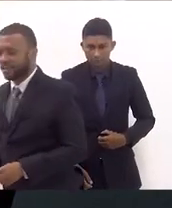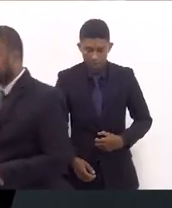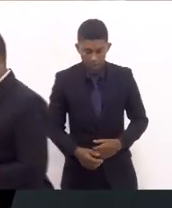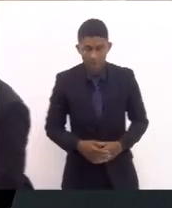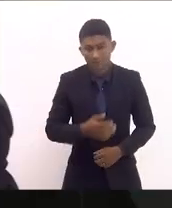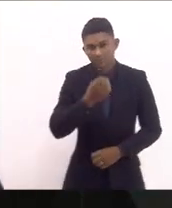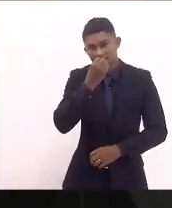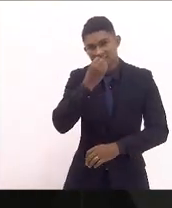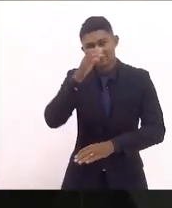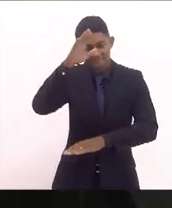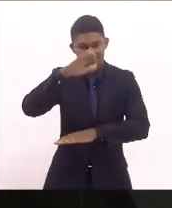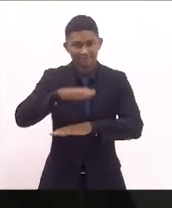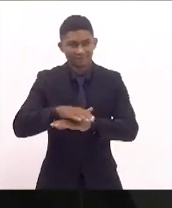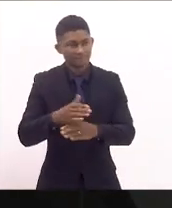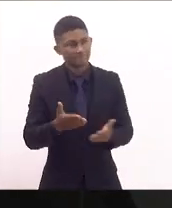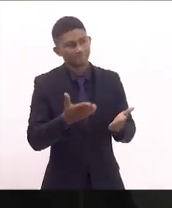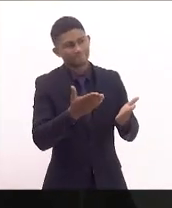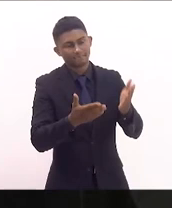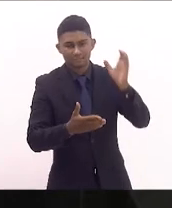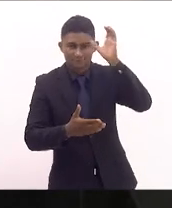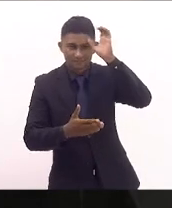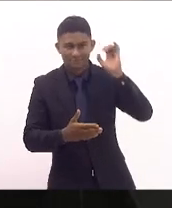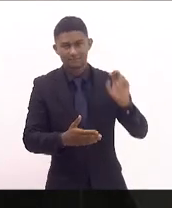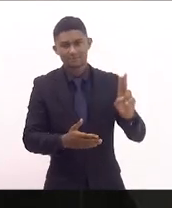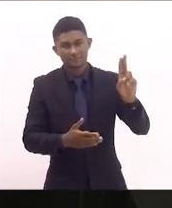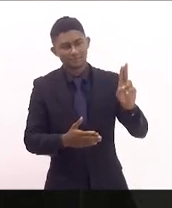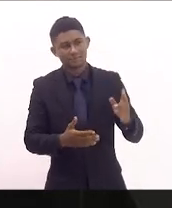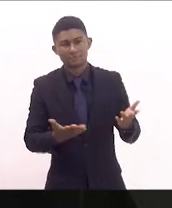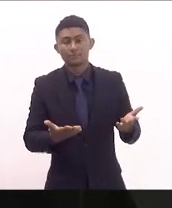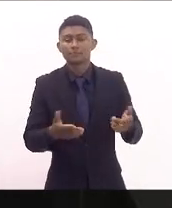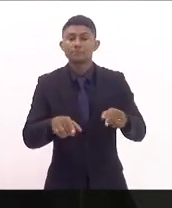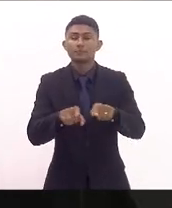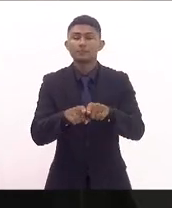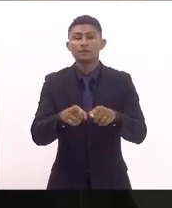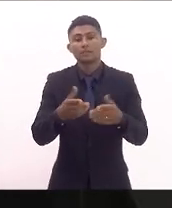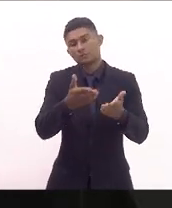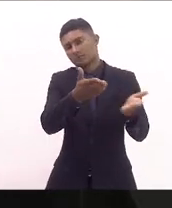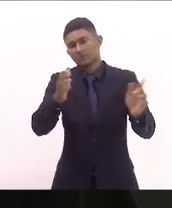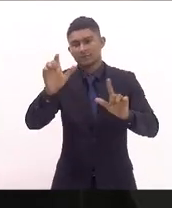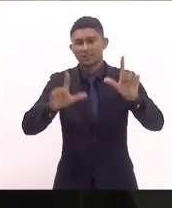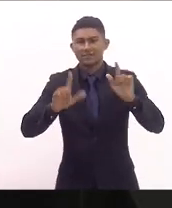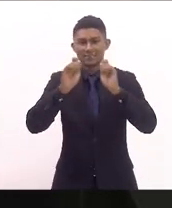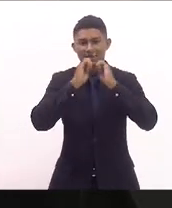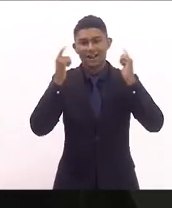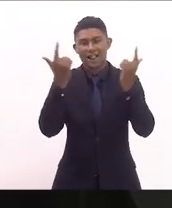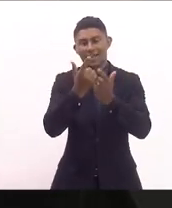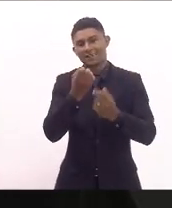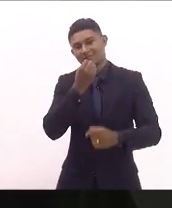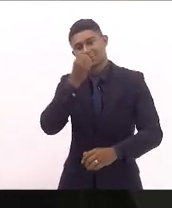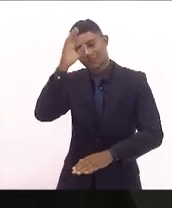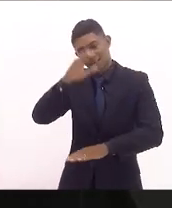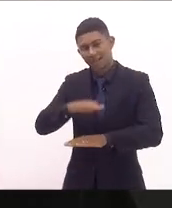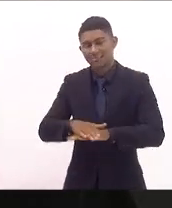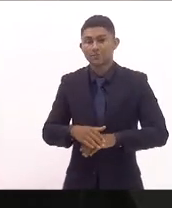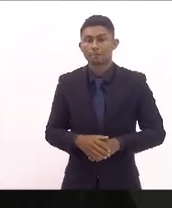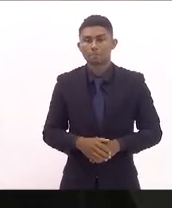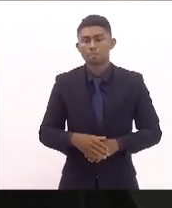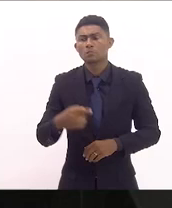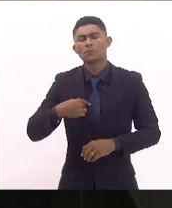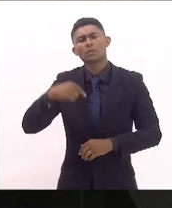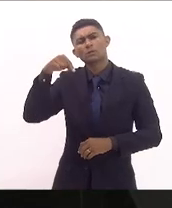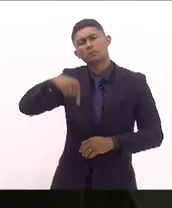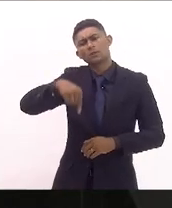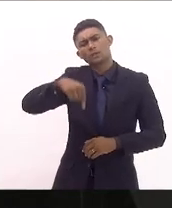Oi boa tarde Deputado da tia Ju boa tarde a todos aqueles que nos assistem pela TV alerj é hoje eu vim aqui o